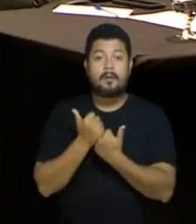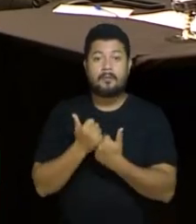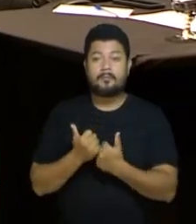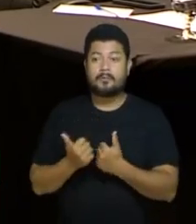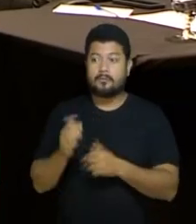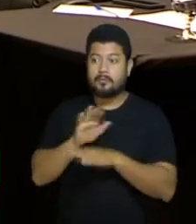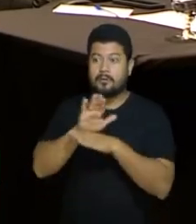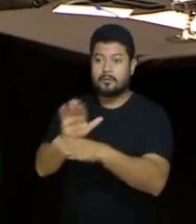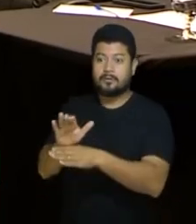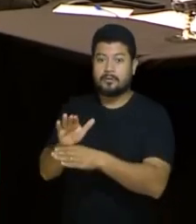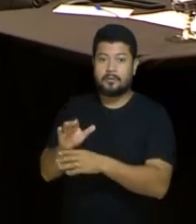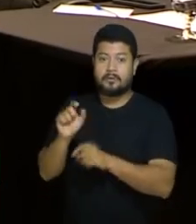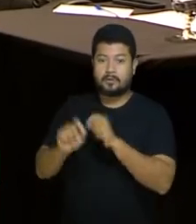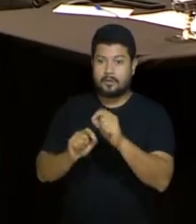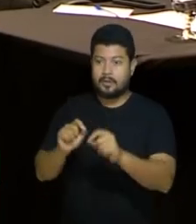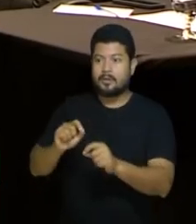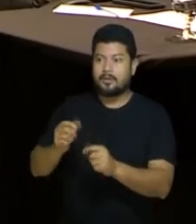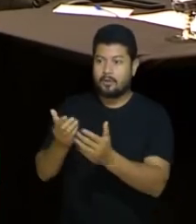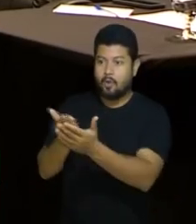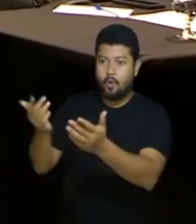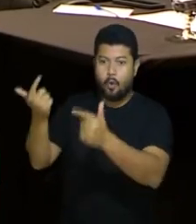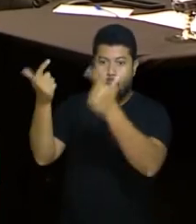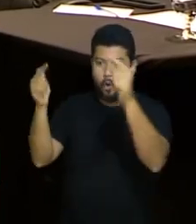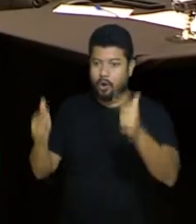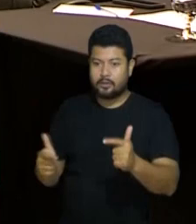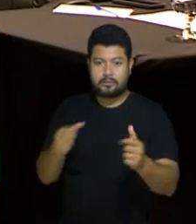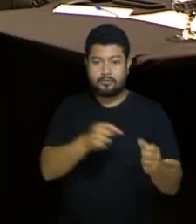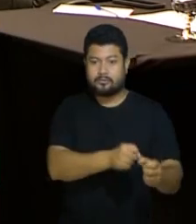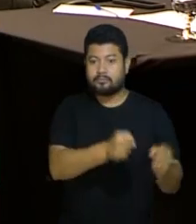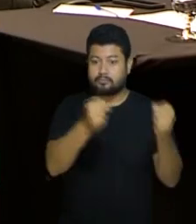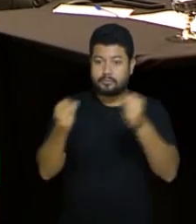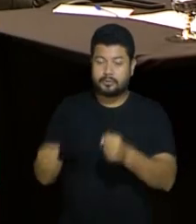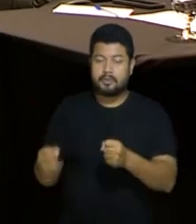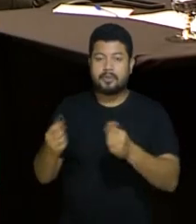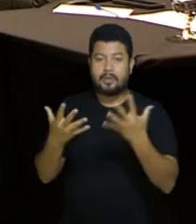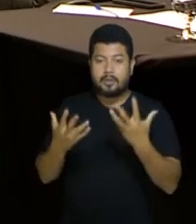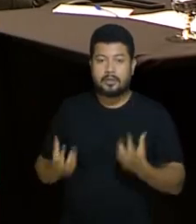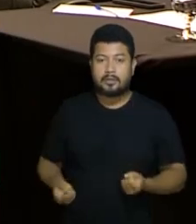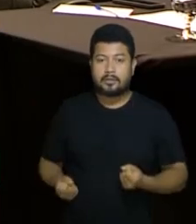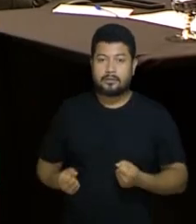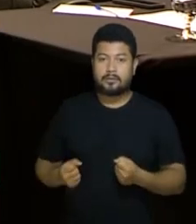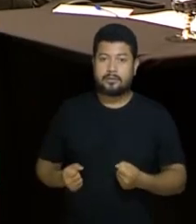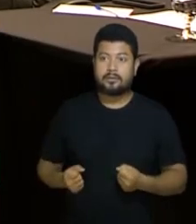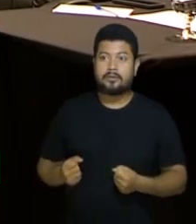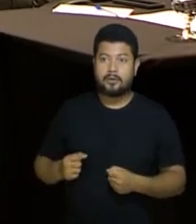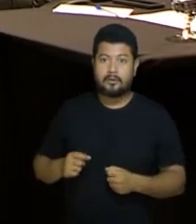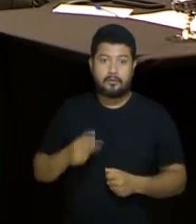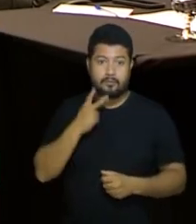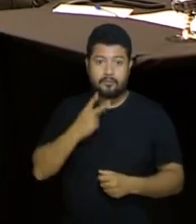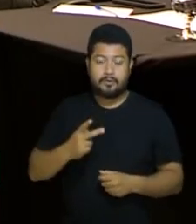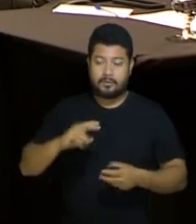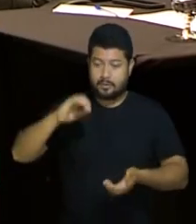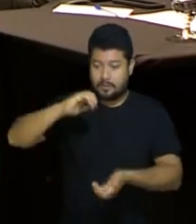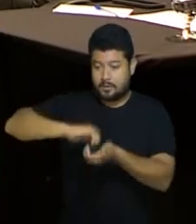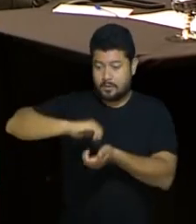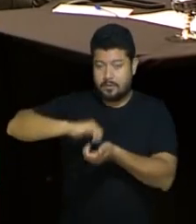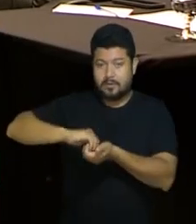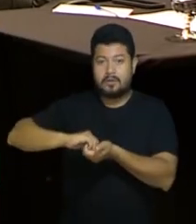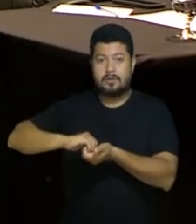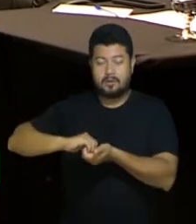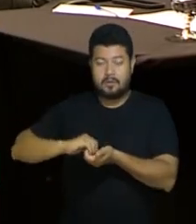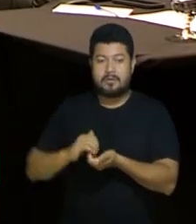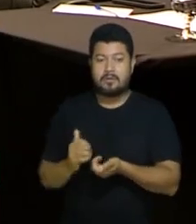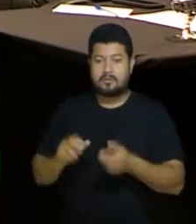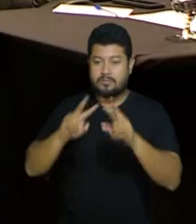poderes. Eu acho que isso é importantíssimo. Nós estamos tratando Defesa Civil desde o ano passado com muita responsabilidade.